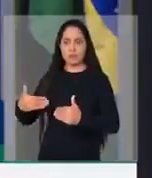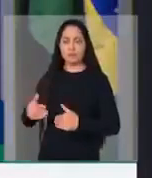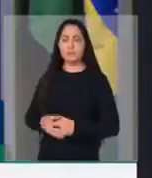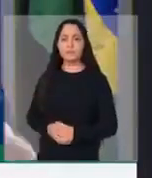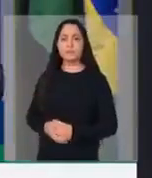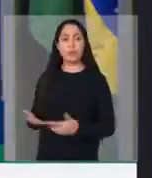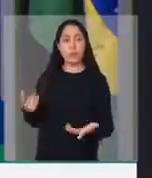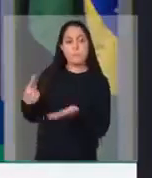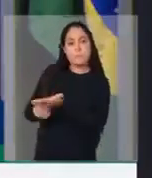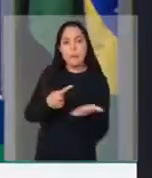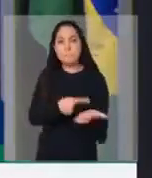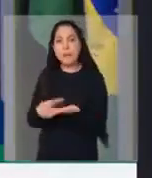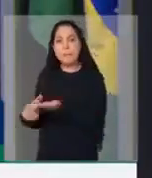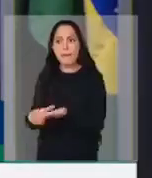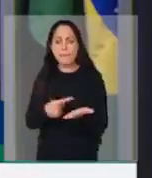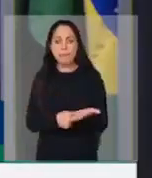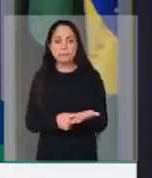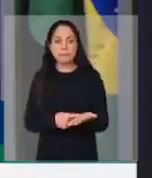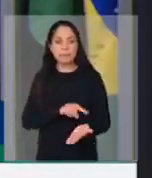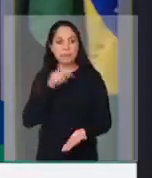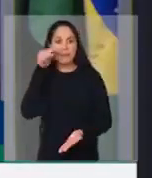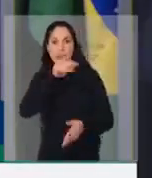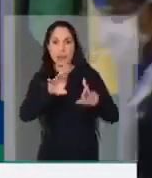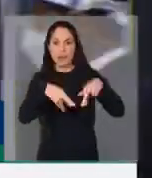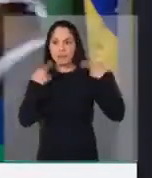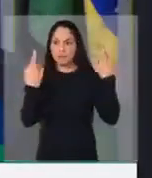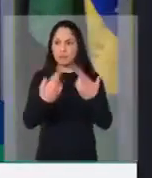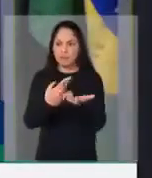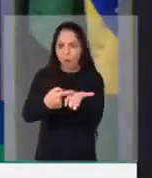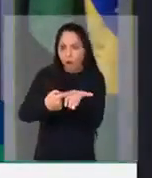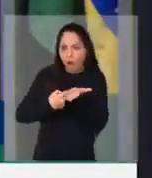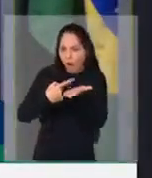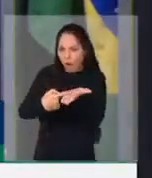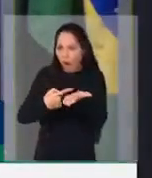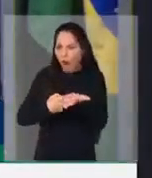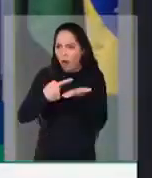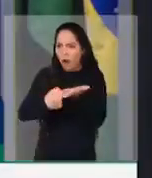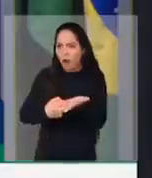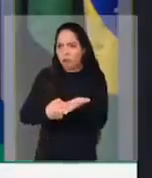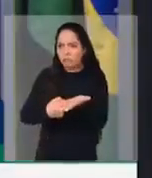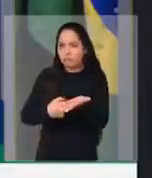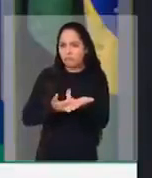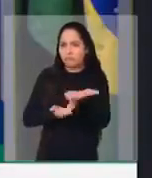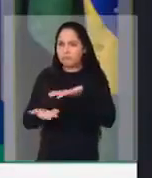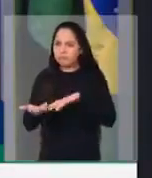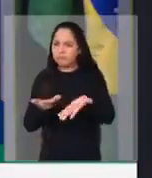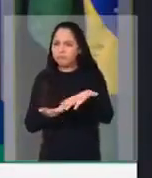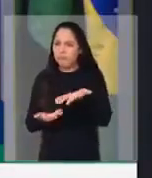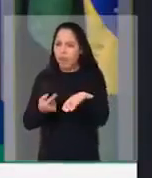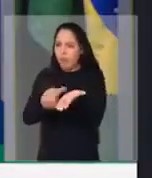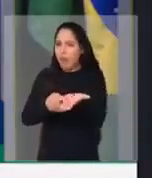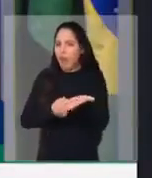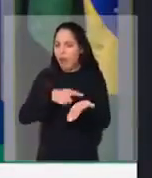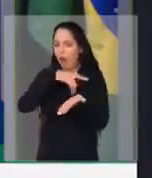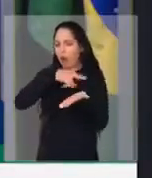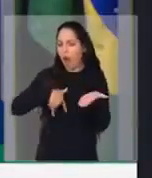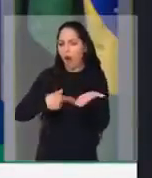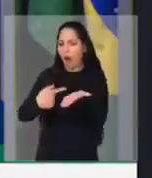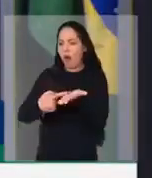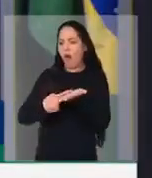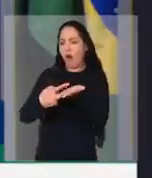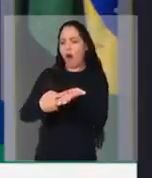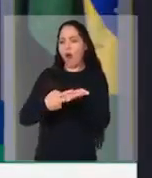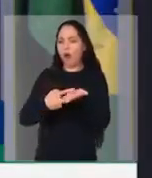oferecer a vacina e que lá houve uma tentativa de fazer um acordo espúrio e que